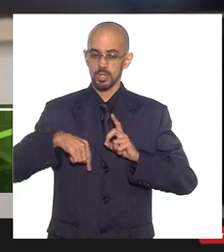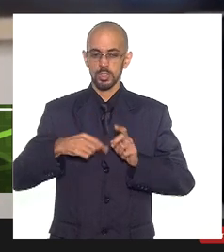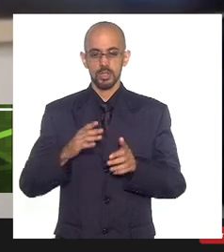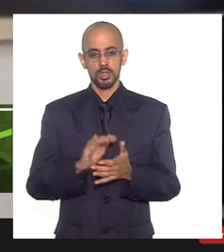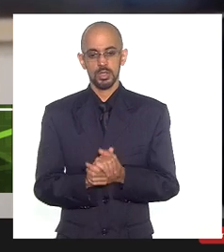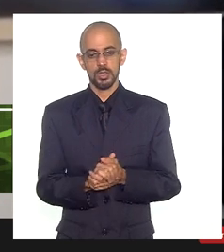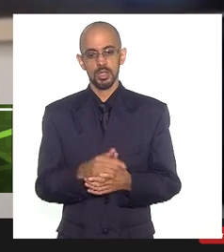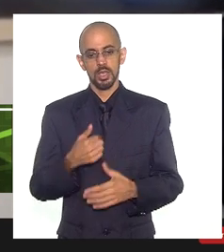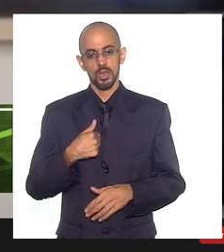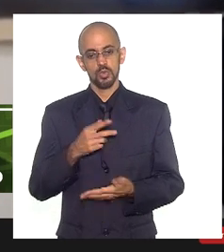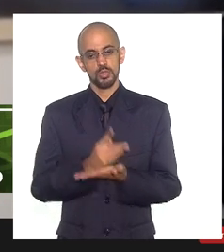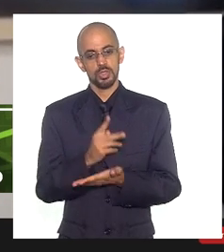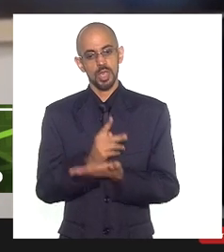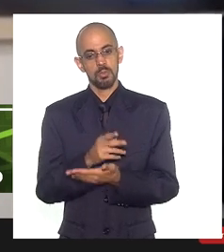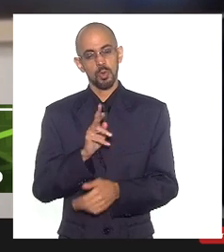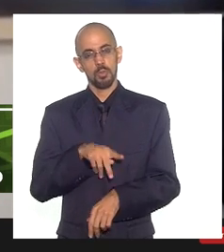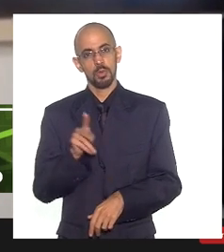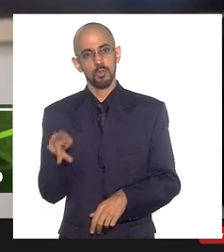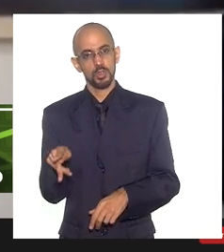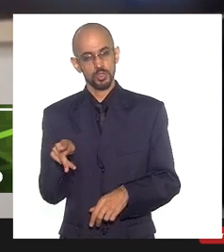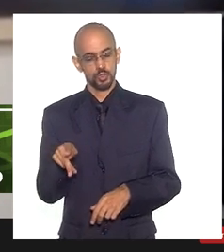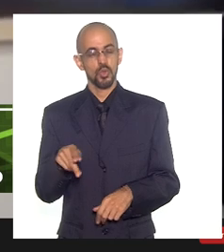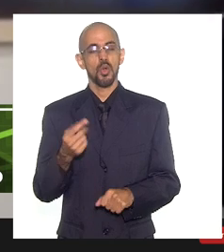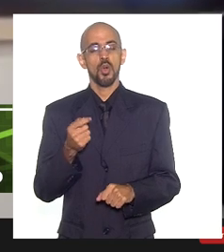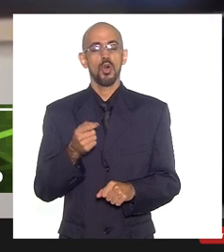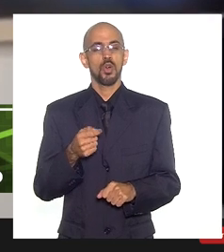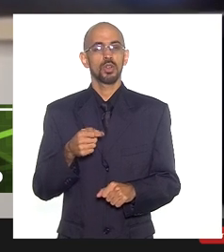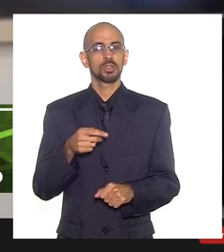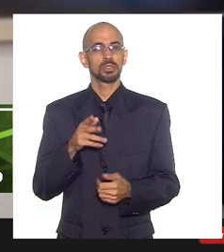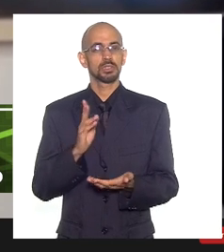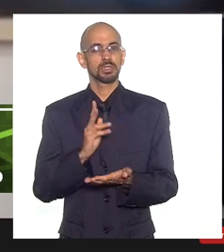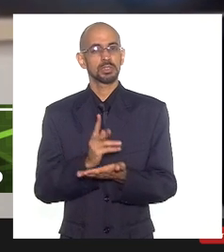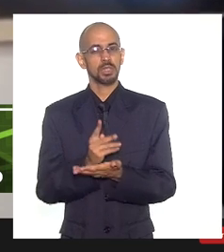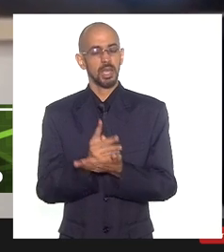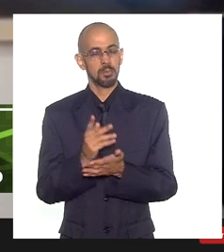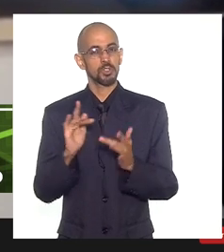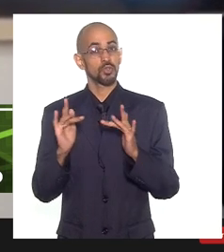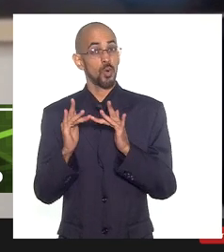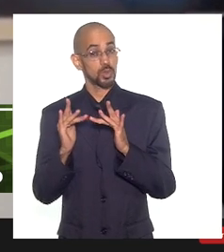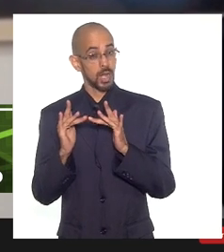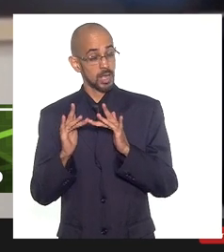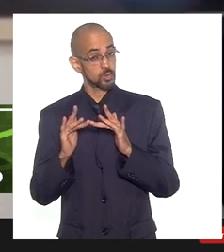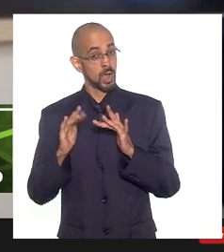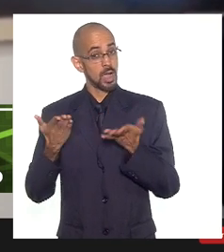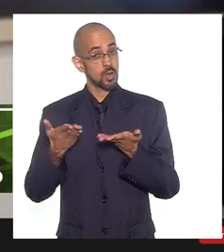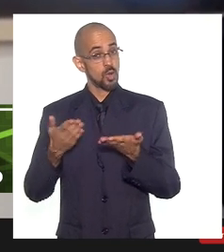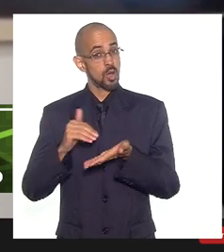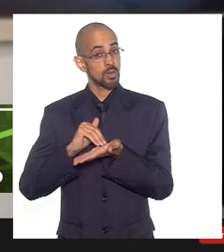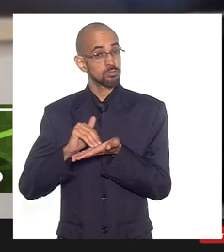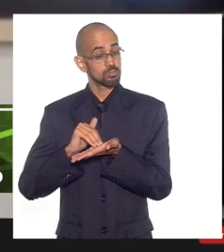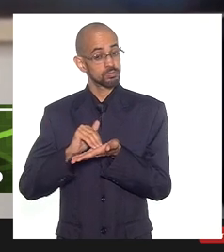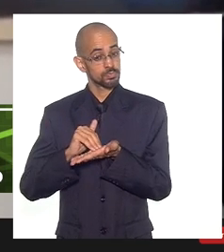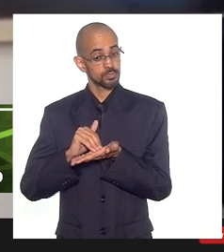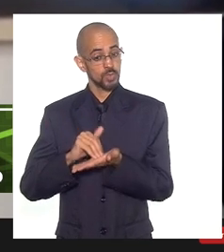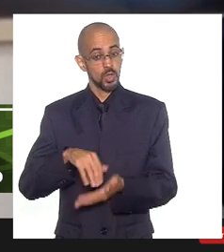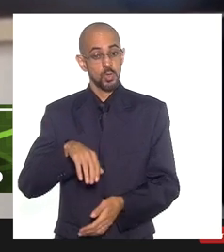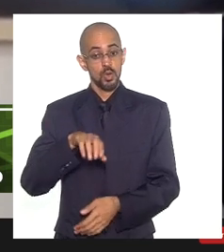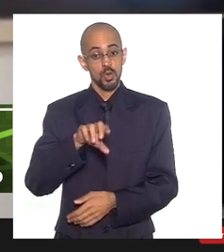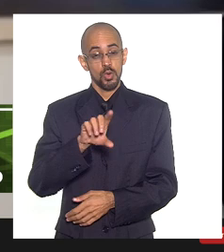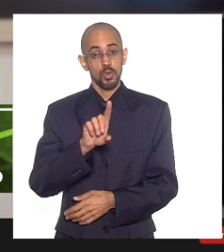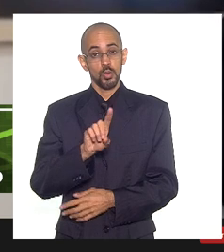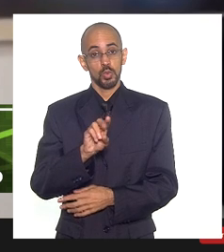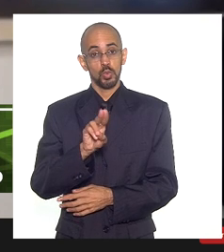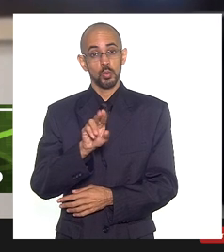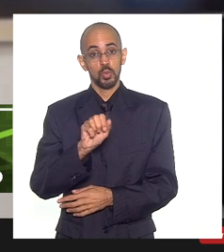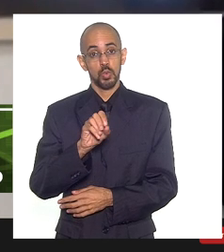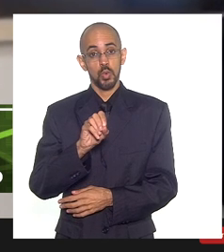elas e agora, como subsecretário, me parece que são questões importantes. A principal delas é a questão do do décimo, que é uma questão